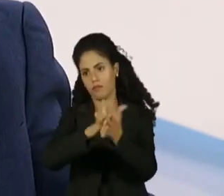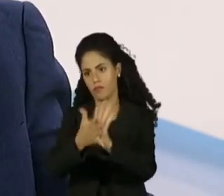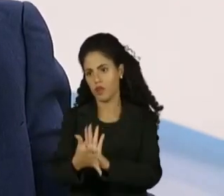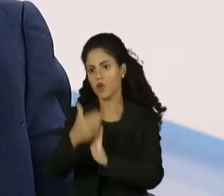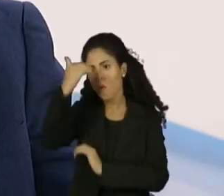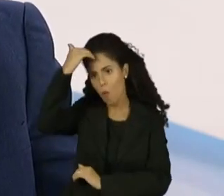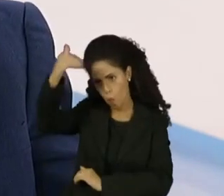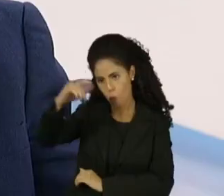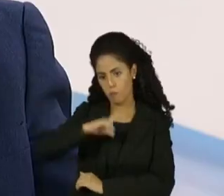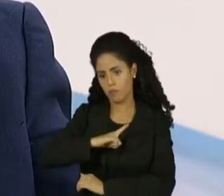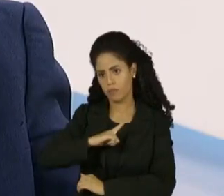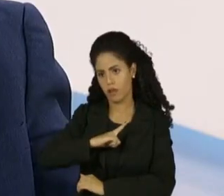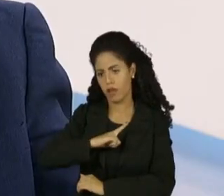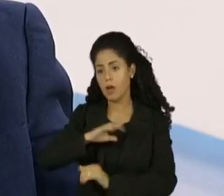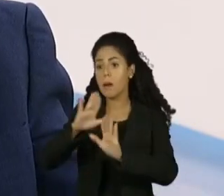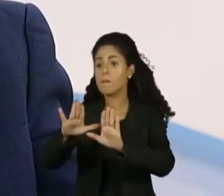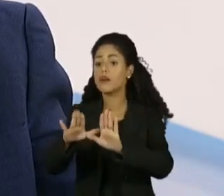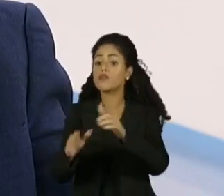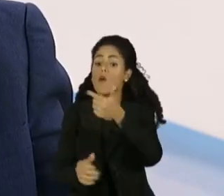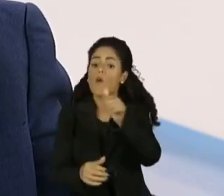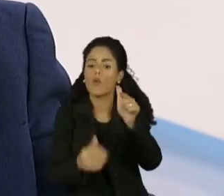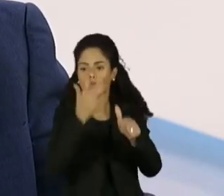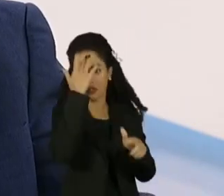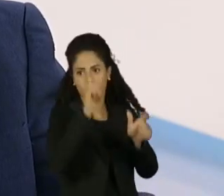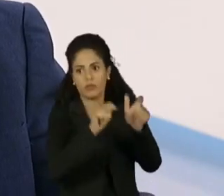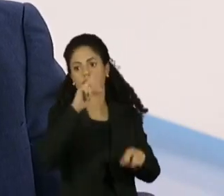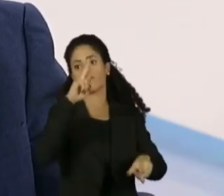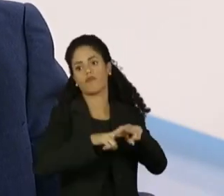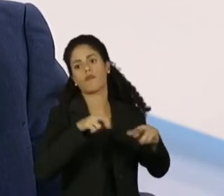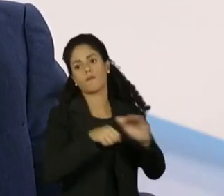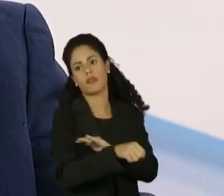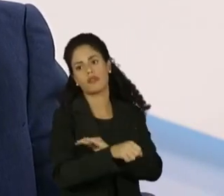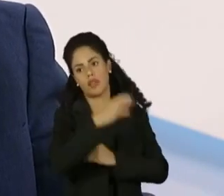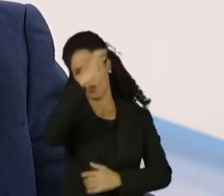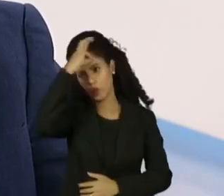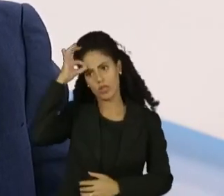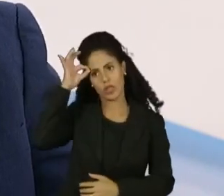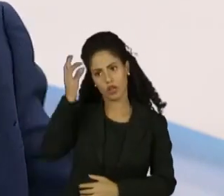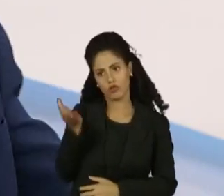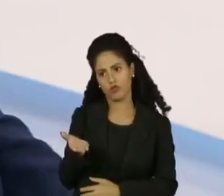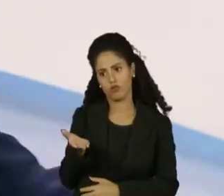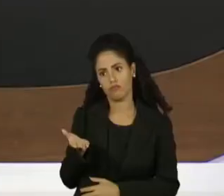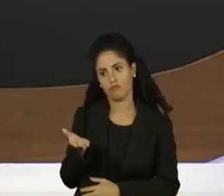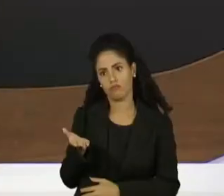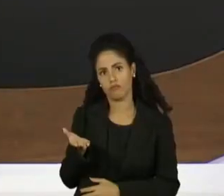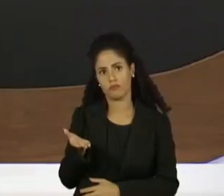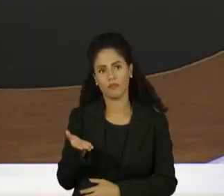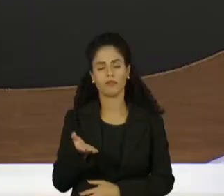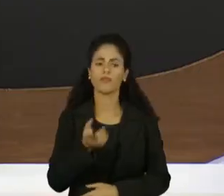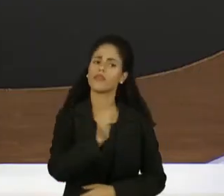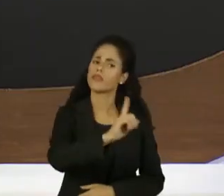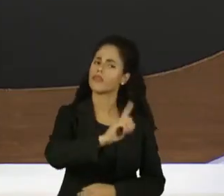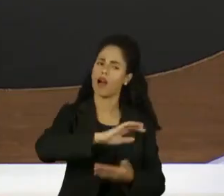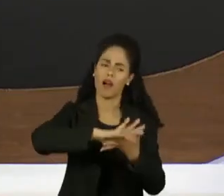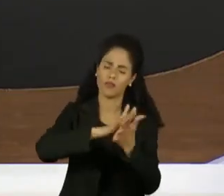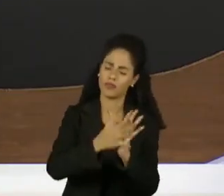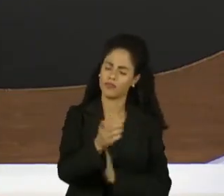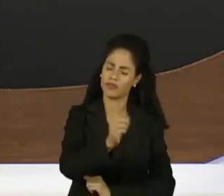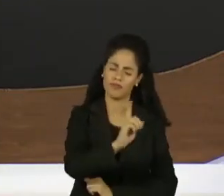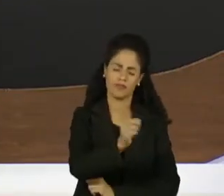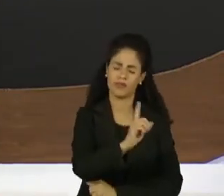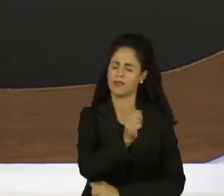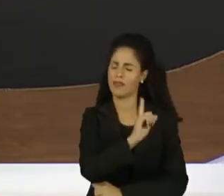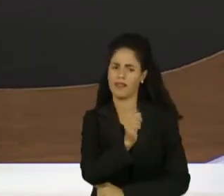individualizada. Mas o que houve foi uma produção industrial, tá? Um Ctrl-V, Ctrl-C. Produção industrial de destruição dos